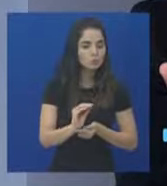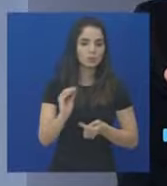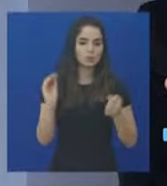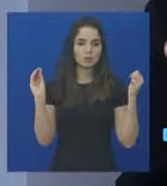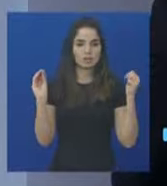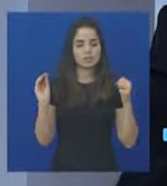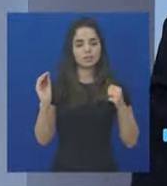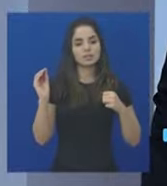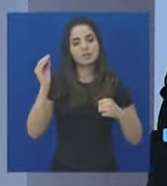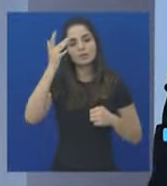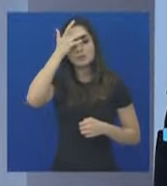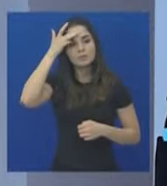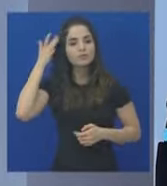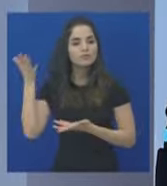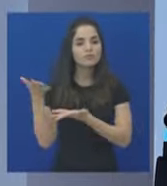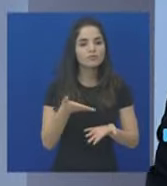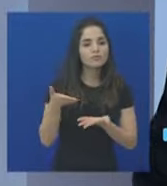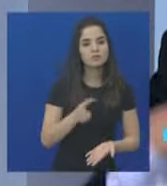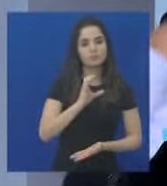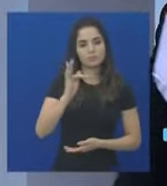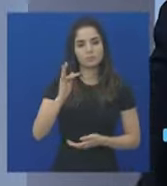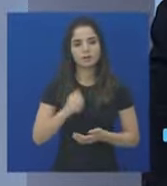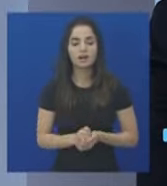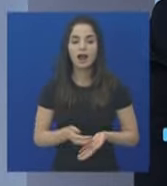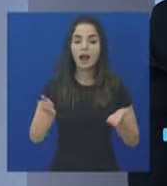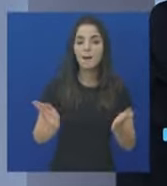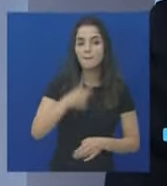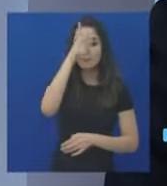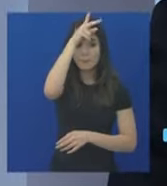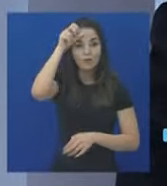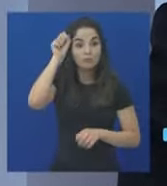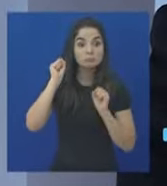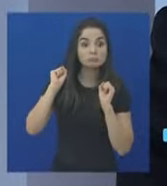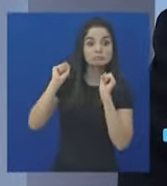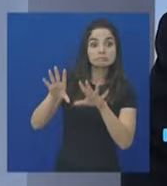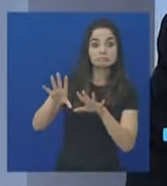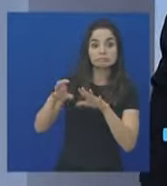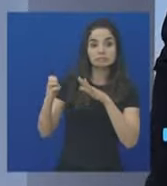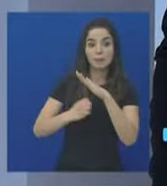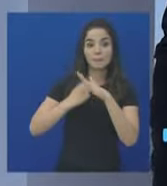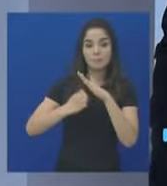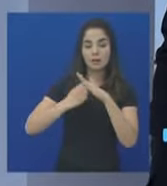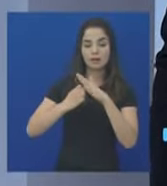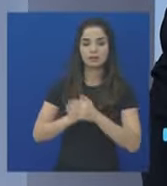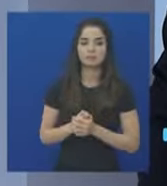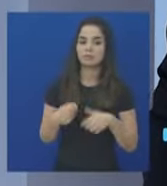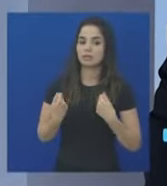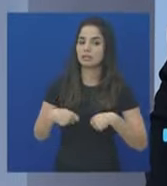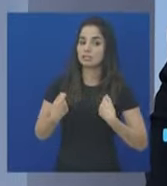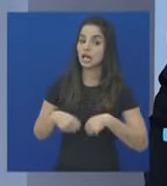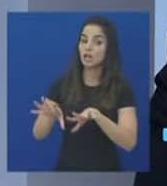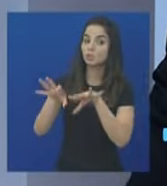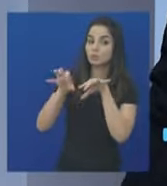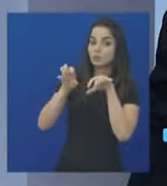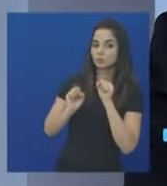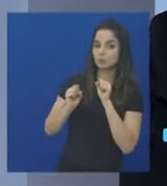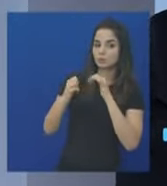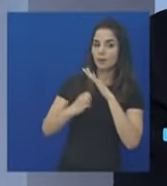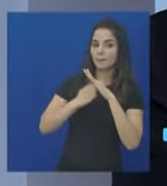acesso contrário. Esse atual prefeito expulsou as grandes empresas. Precisamos atrair as grandes empresas